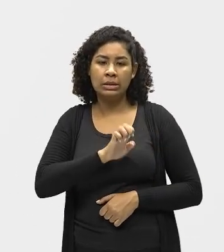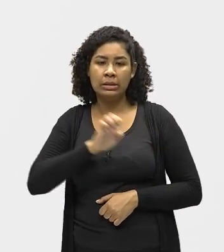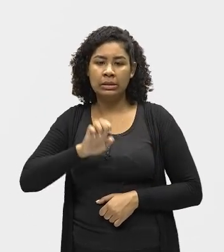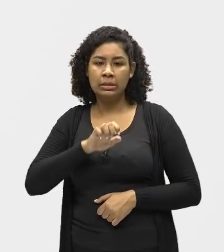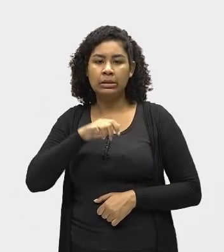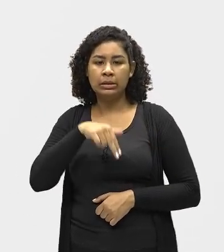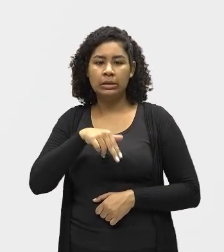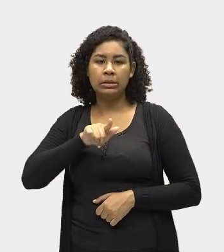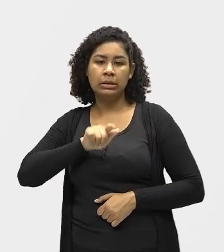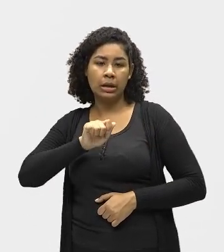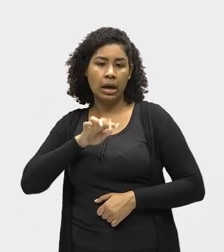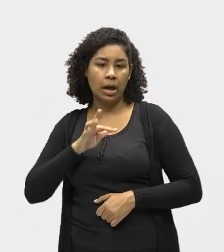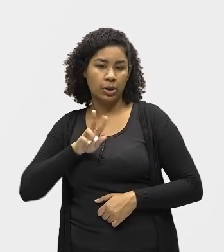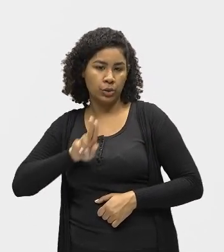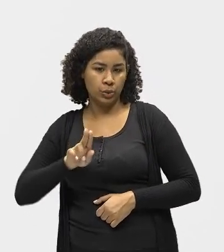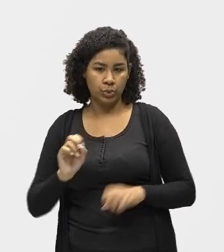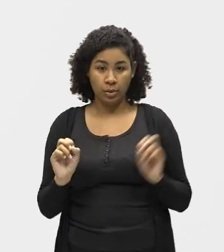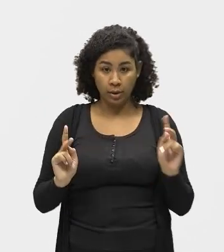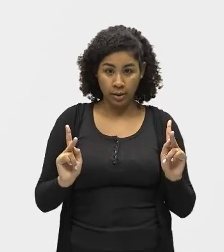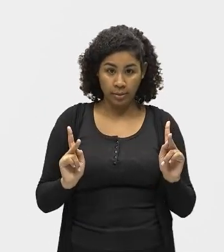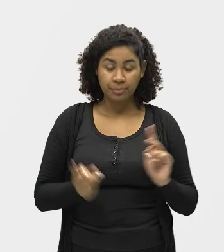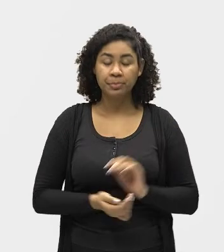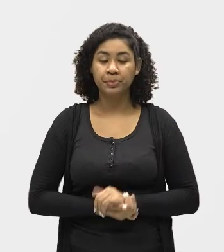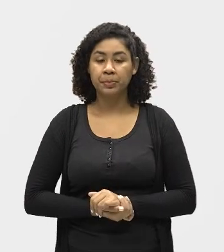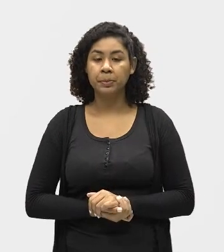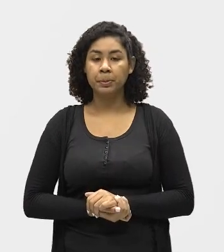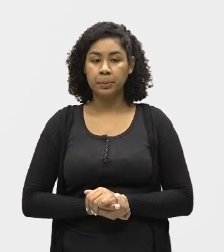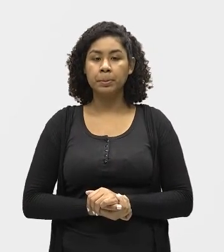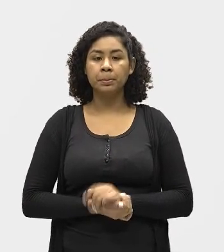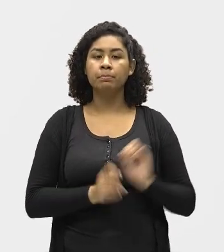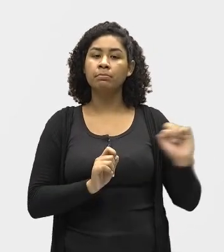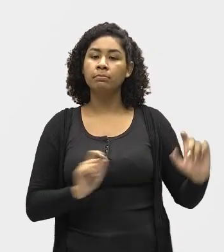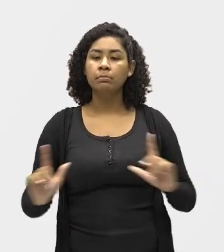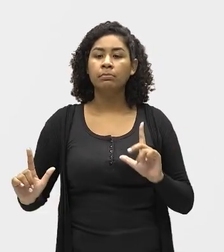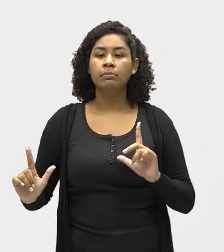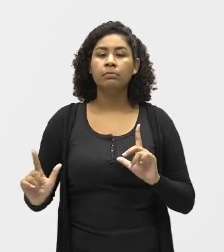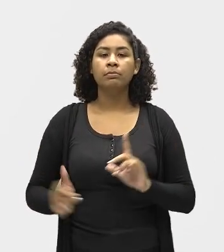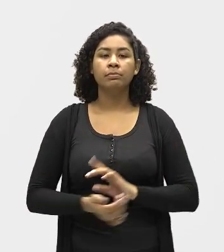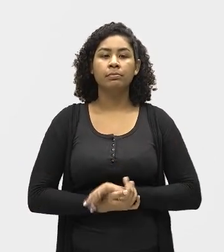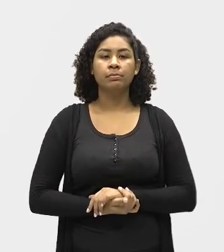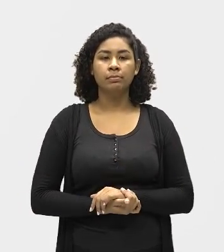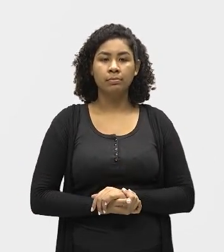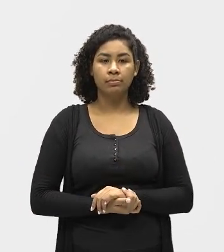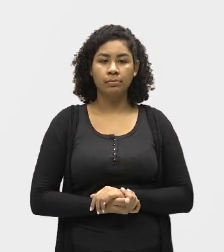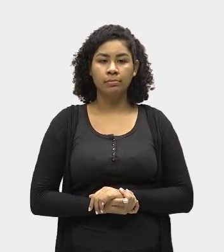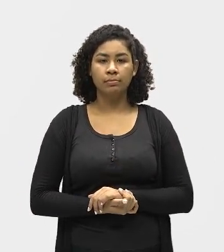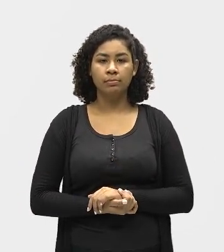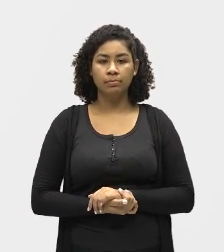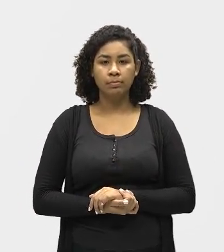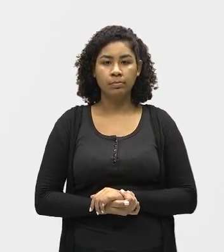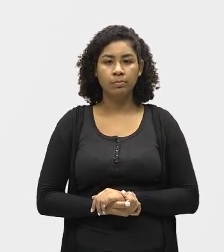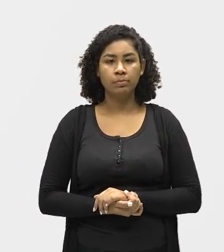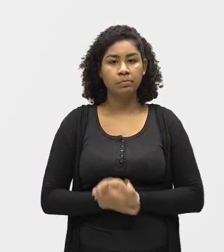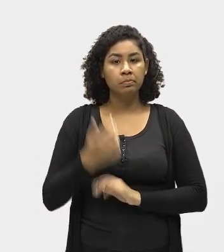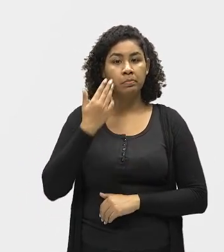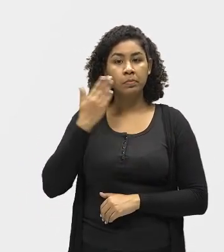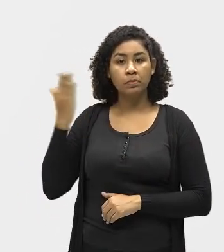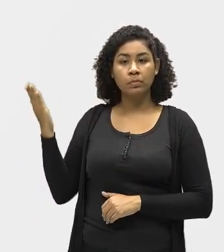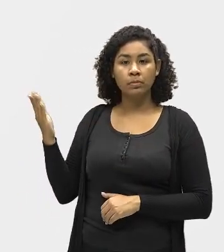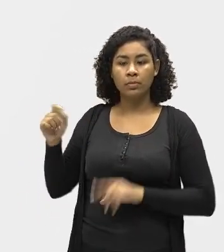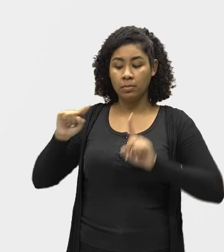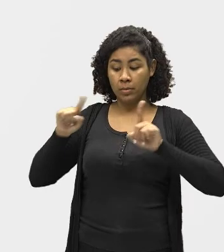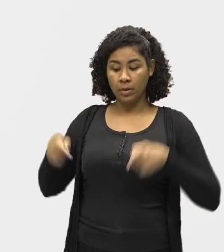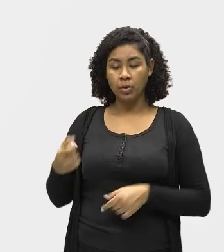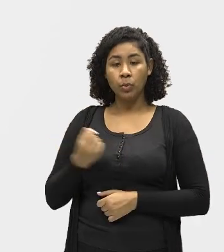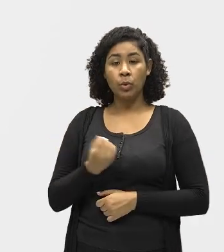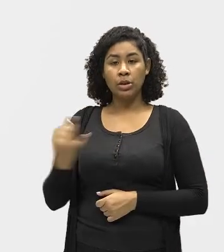e Macuxi, com 5 mil. Continua o texto. Se o Guarani Nyandeva, com 5 mil, e o